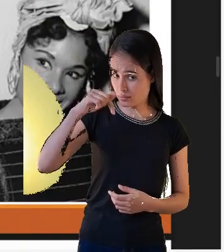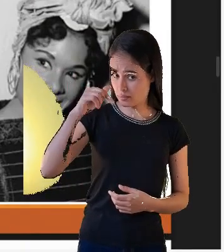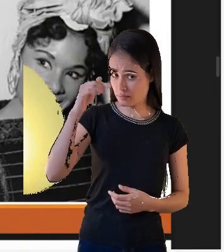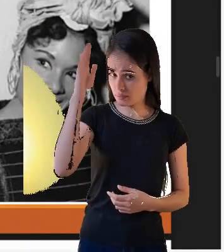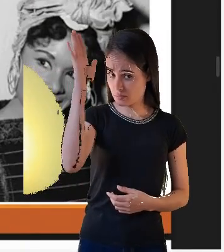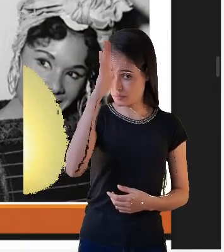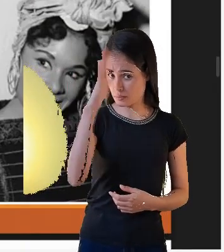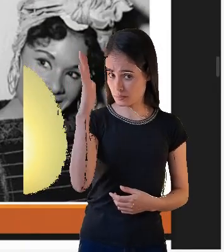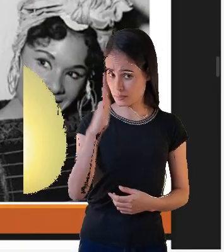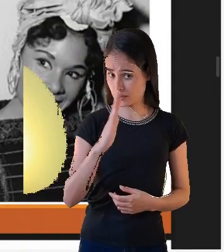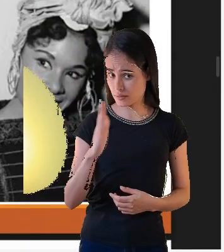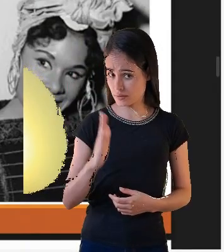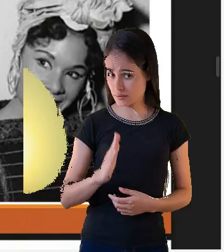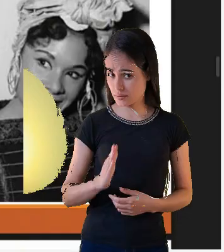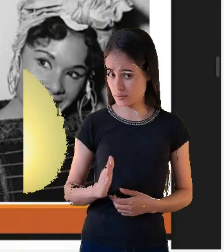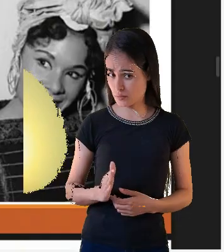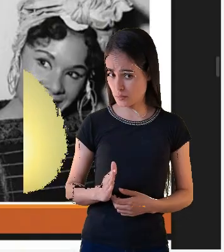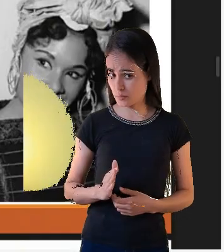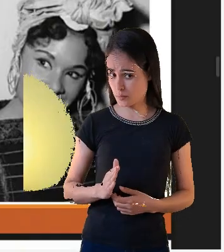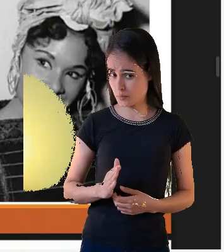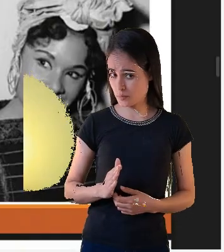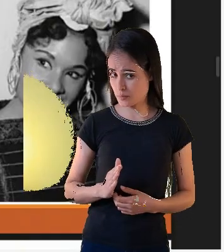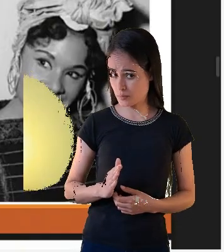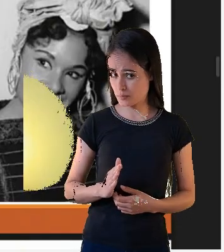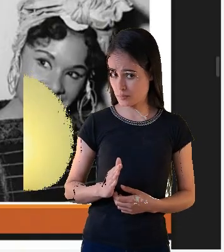ela veio participar